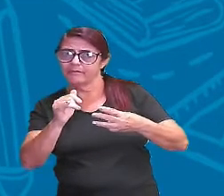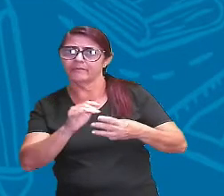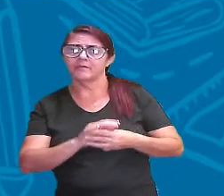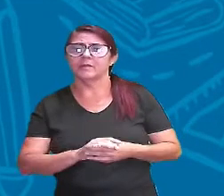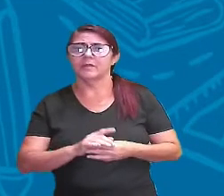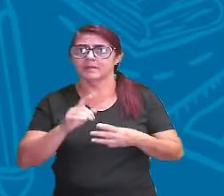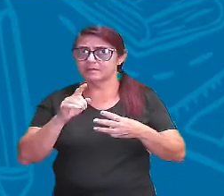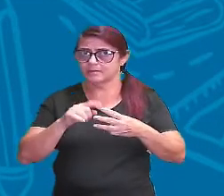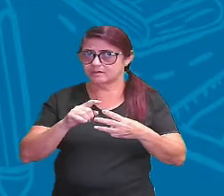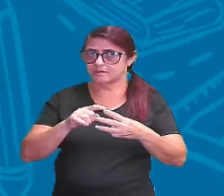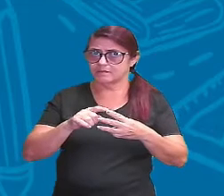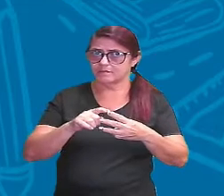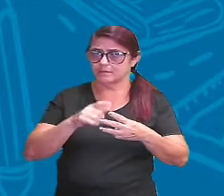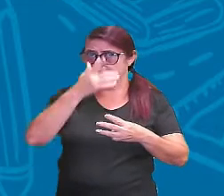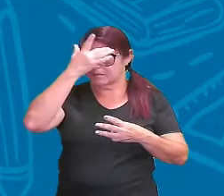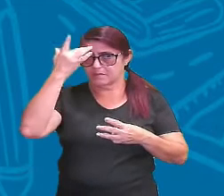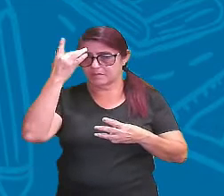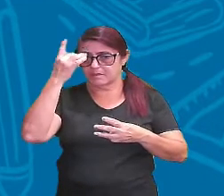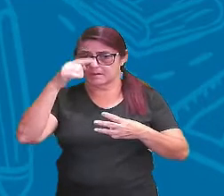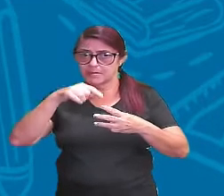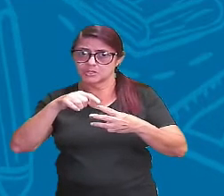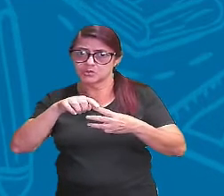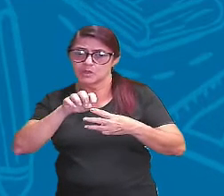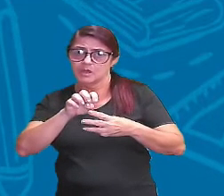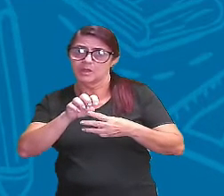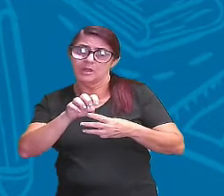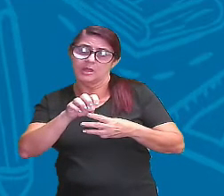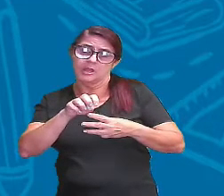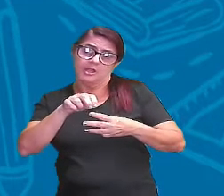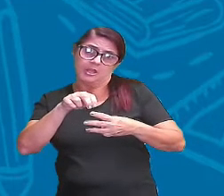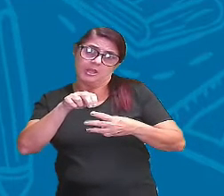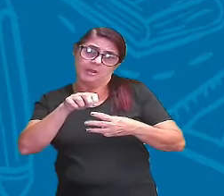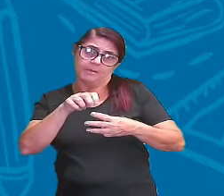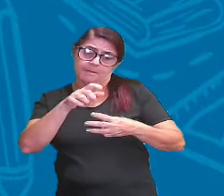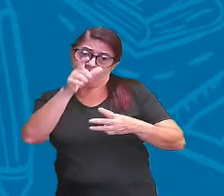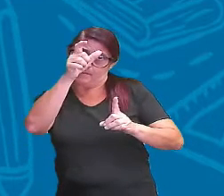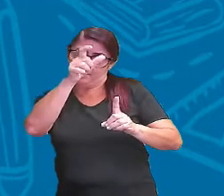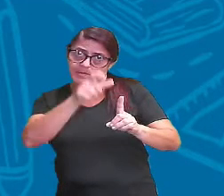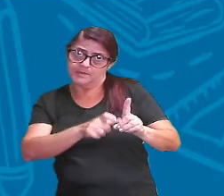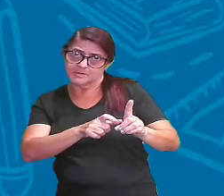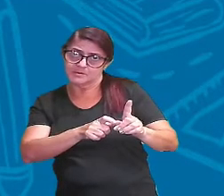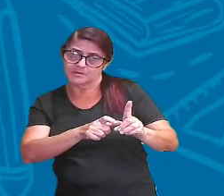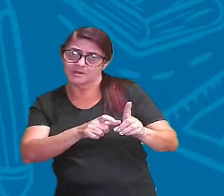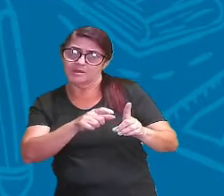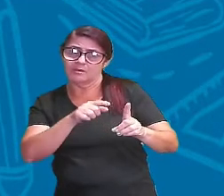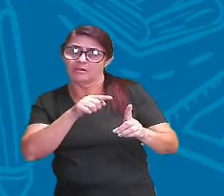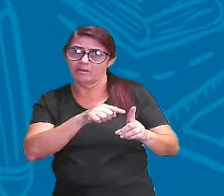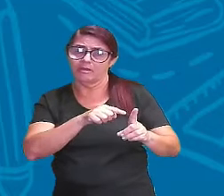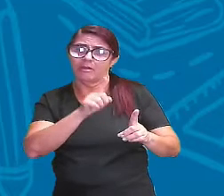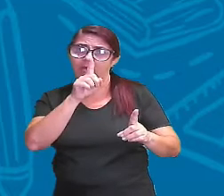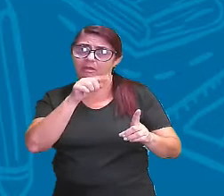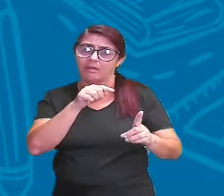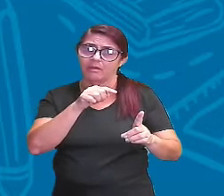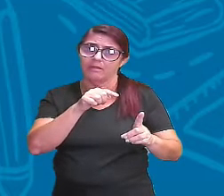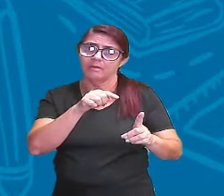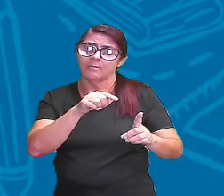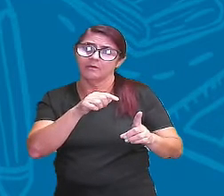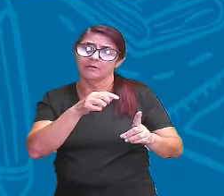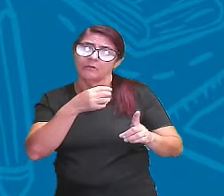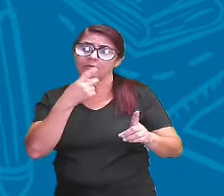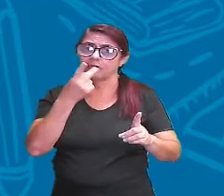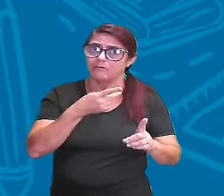o narrador em primeira pessoa, que a gente chama de narrador personagem. É aquele que tanto